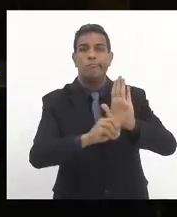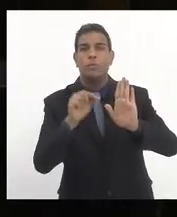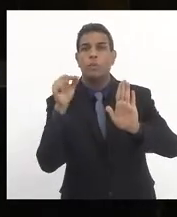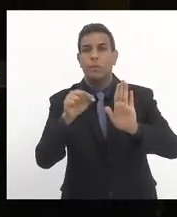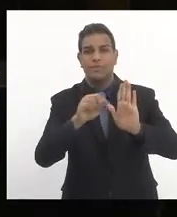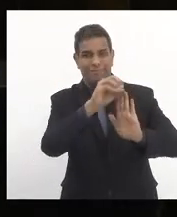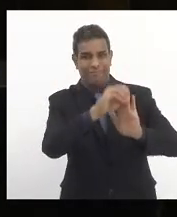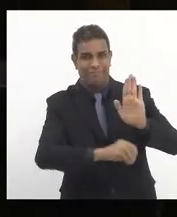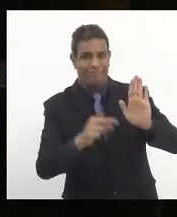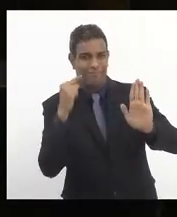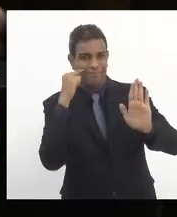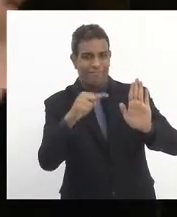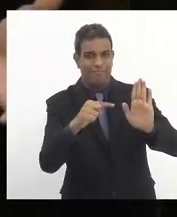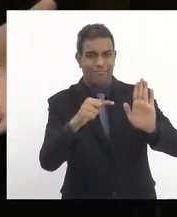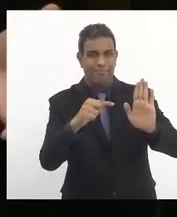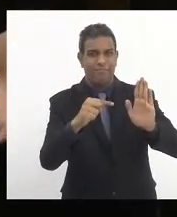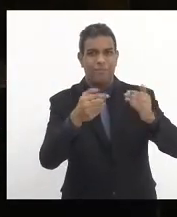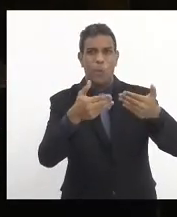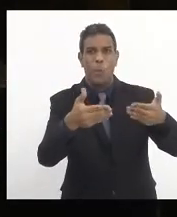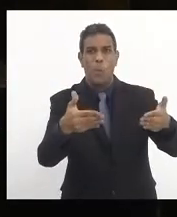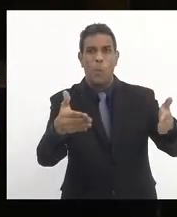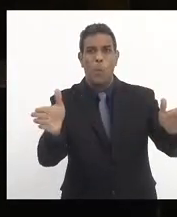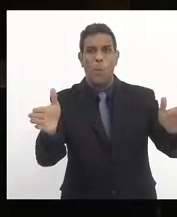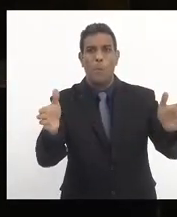Esse documento, ele pode chegar muito longe.